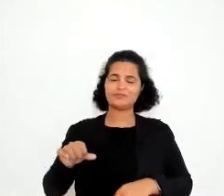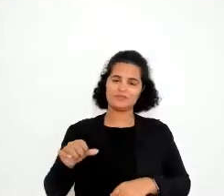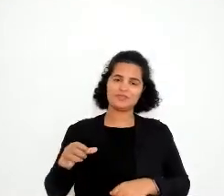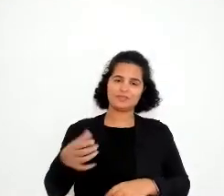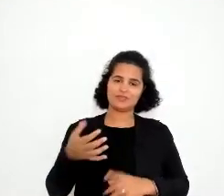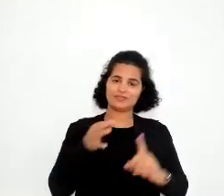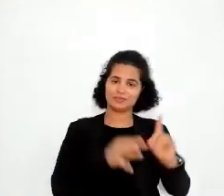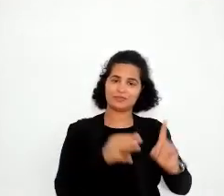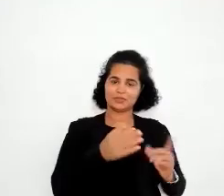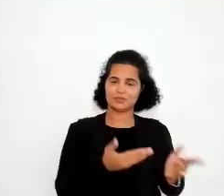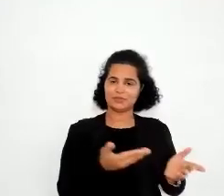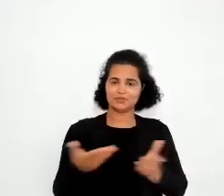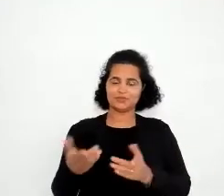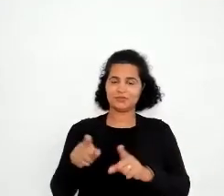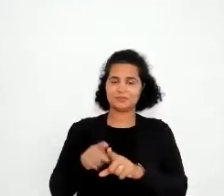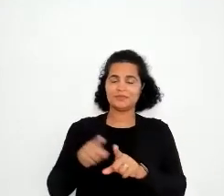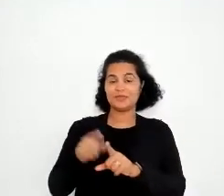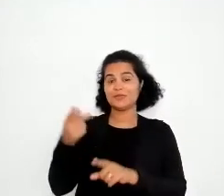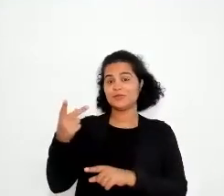de Lima Guedes.